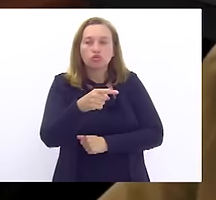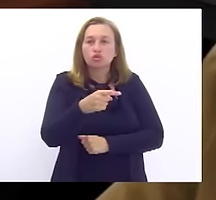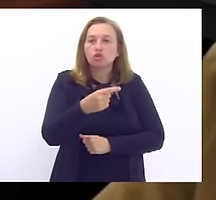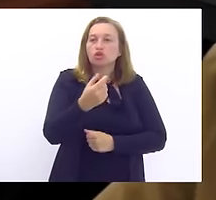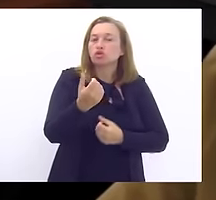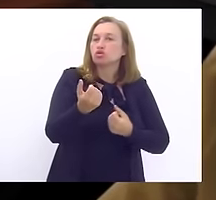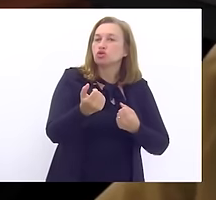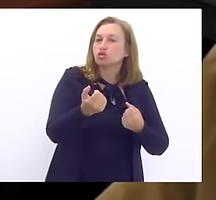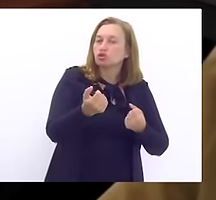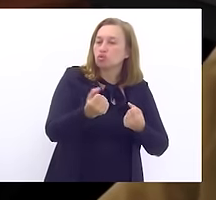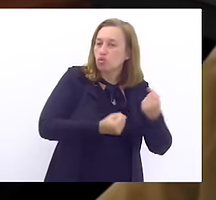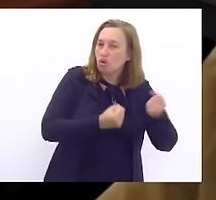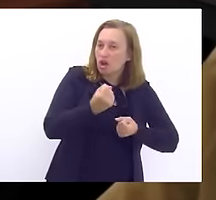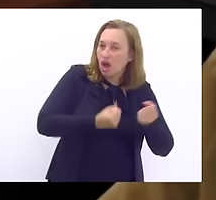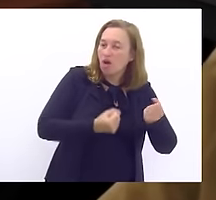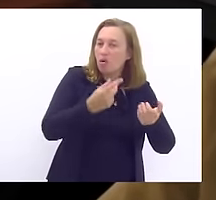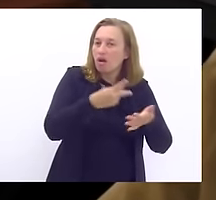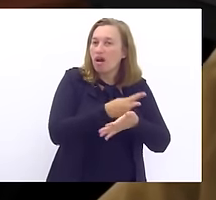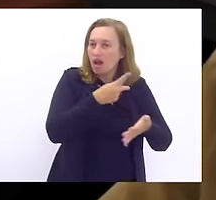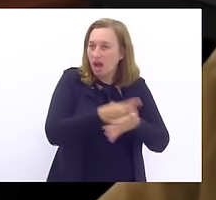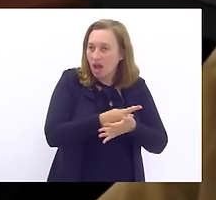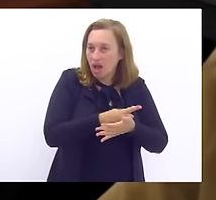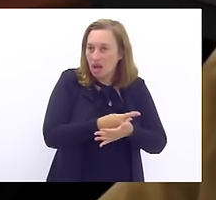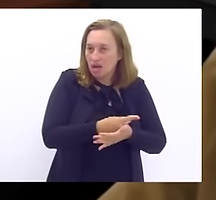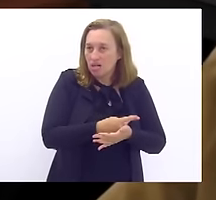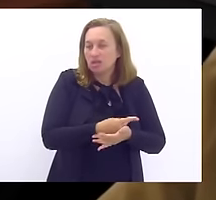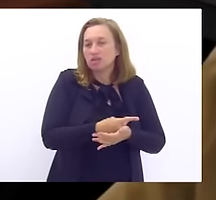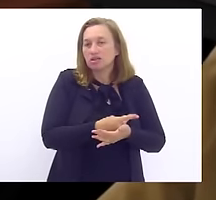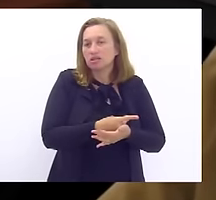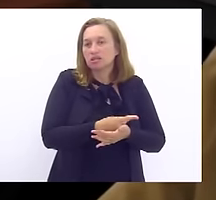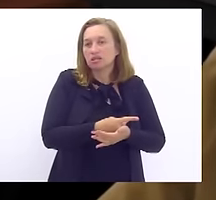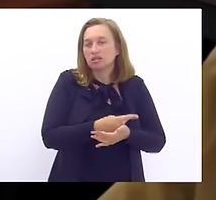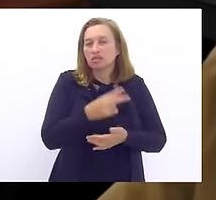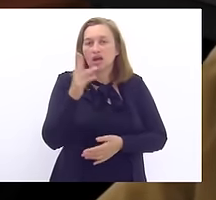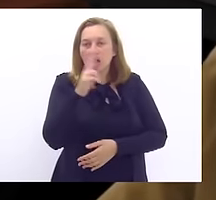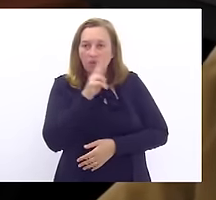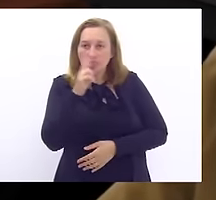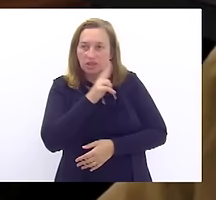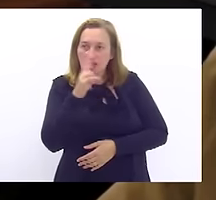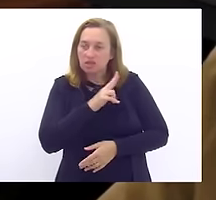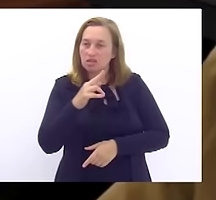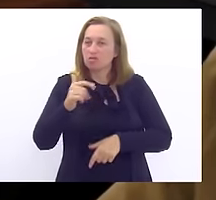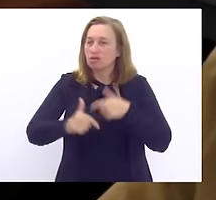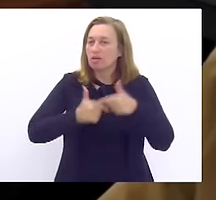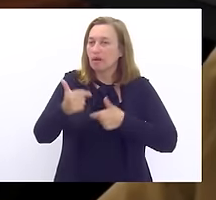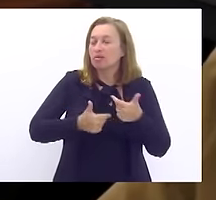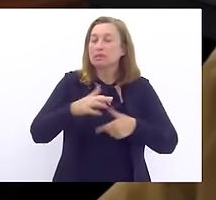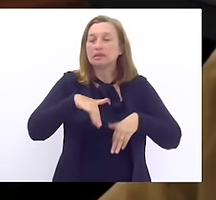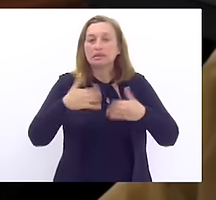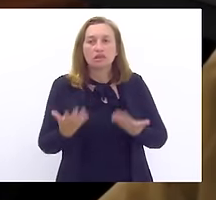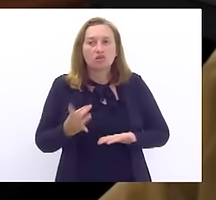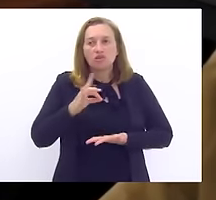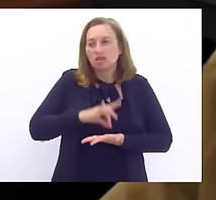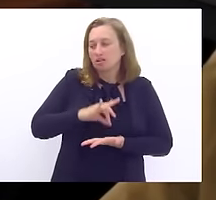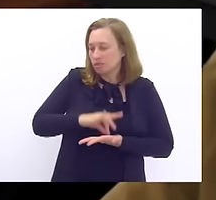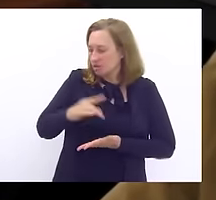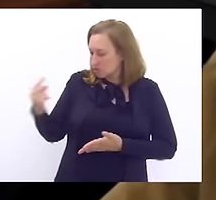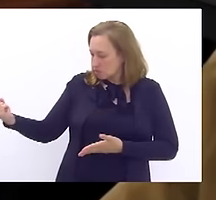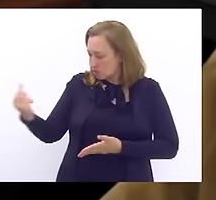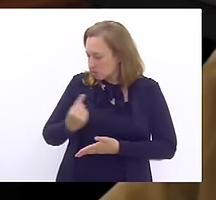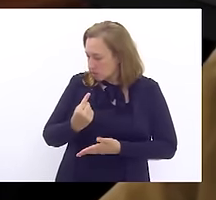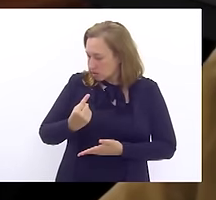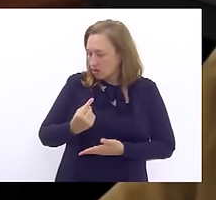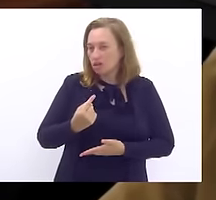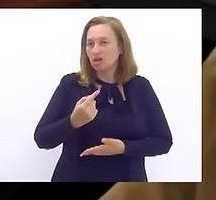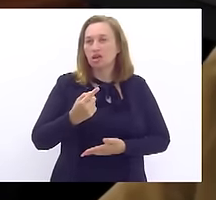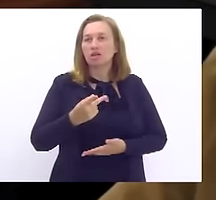para fazer um link com a autoridade policial pra dar dinamismo a a operação Então realmente eu queria meter aqui essa